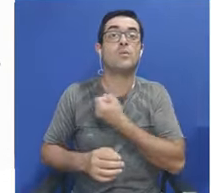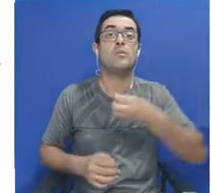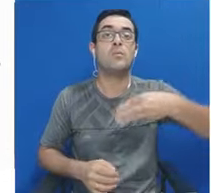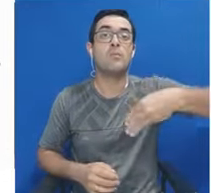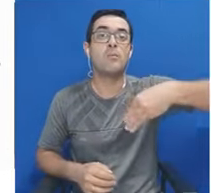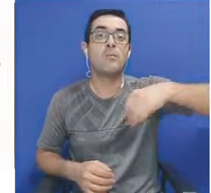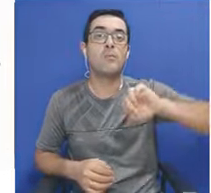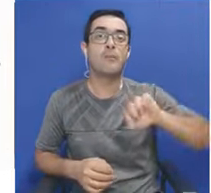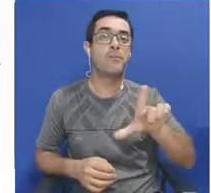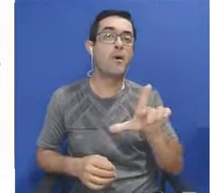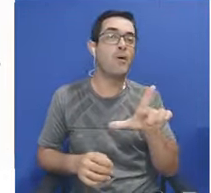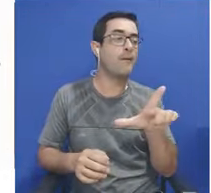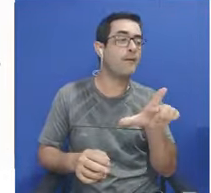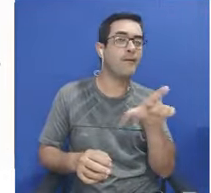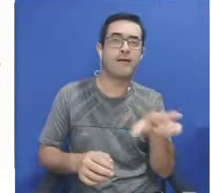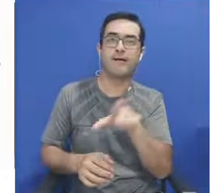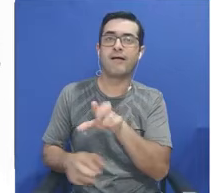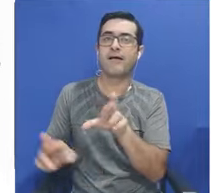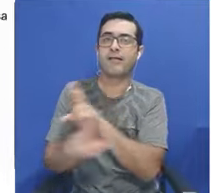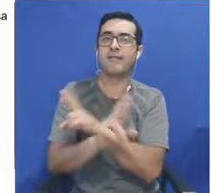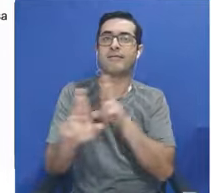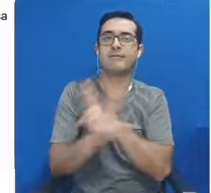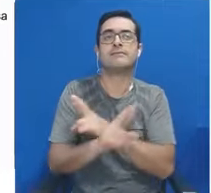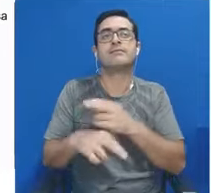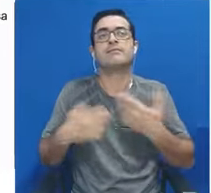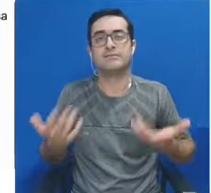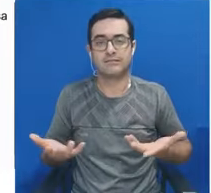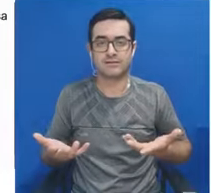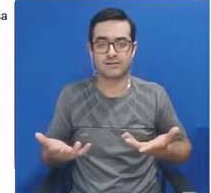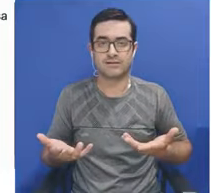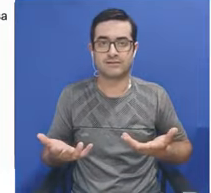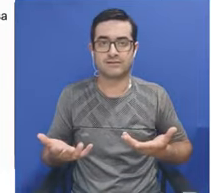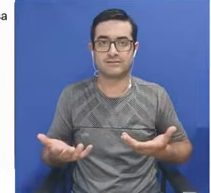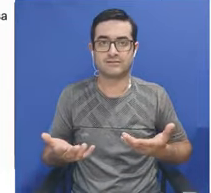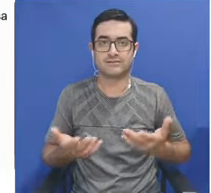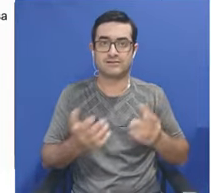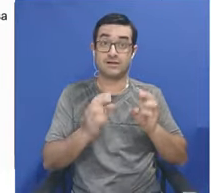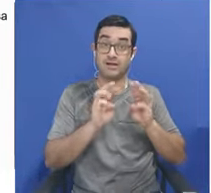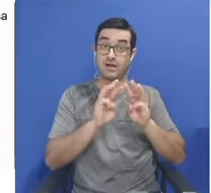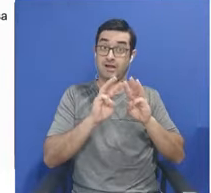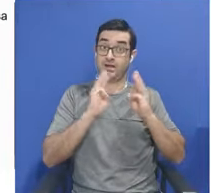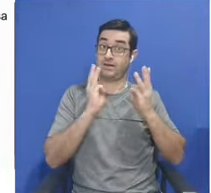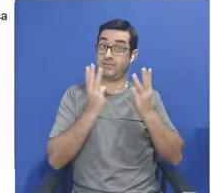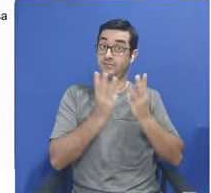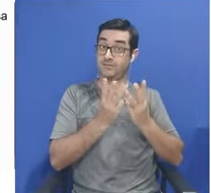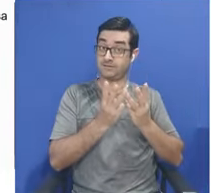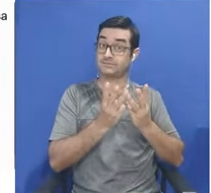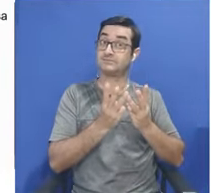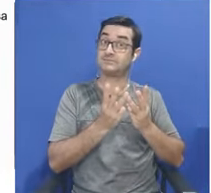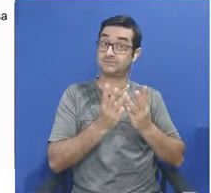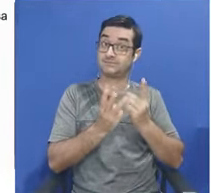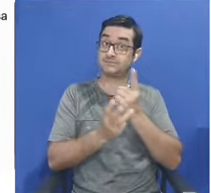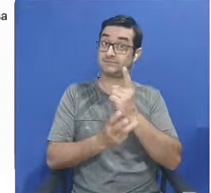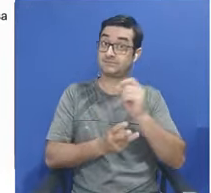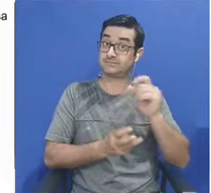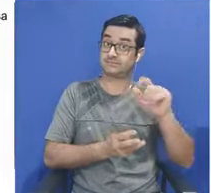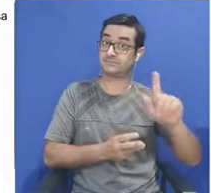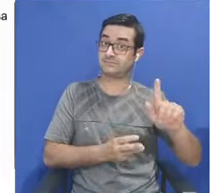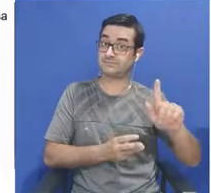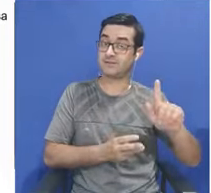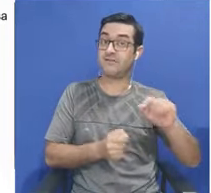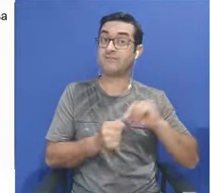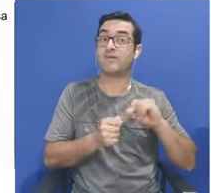presente a partir de 100 gramas. O que eu faço? Agora, eu vou chegar no número de mols de cada